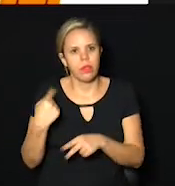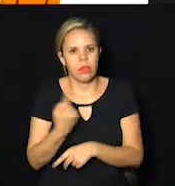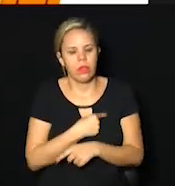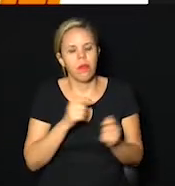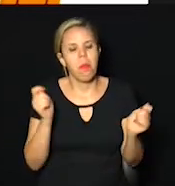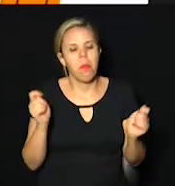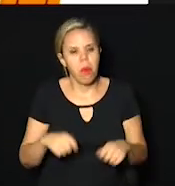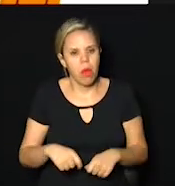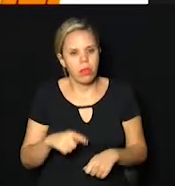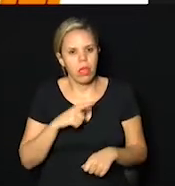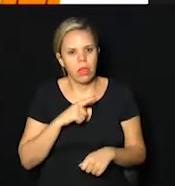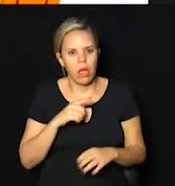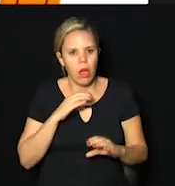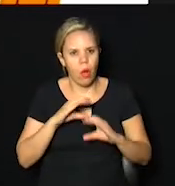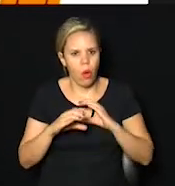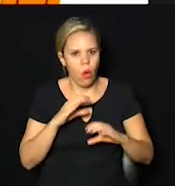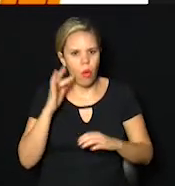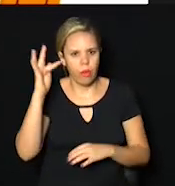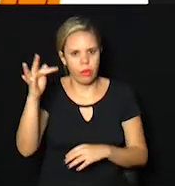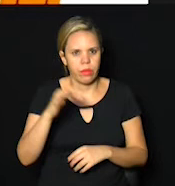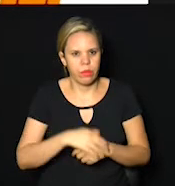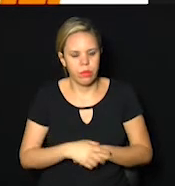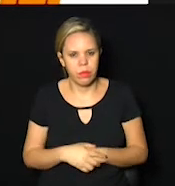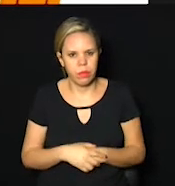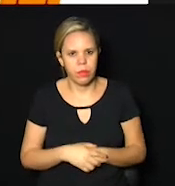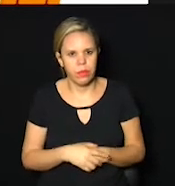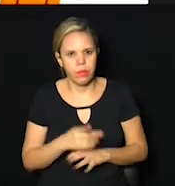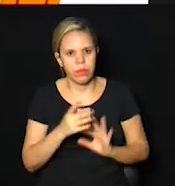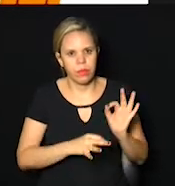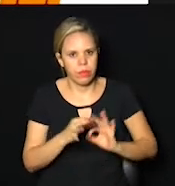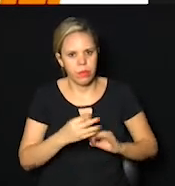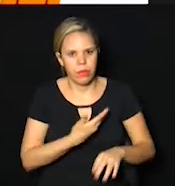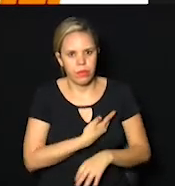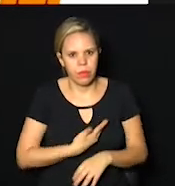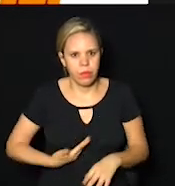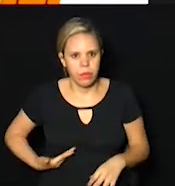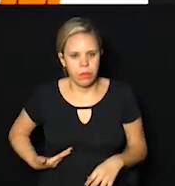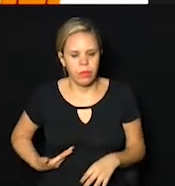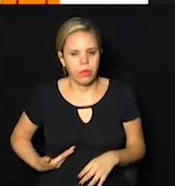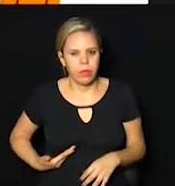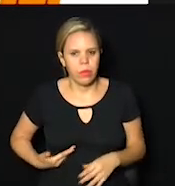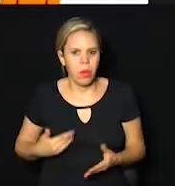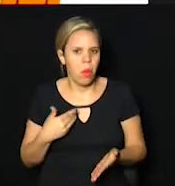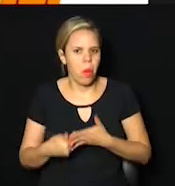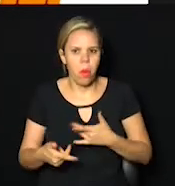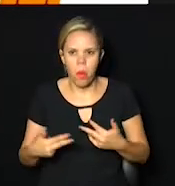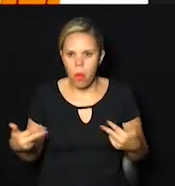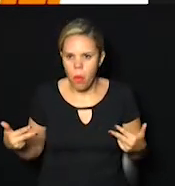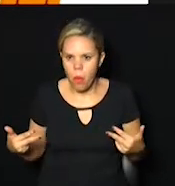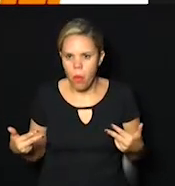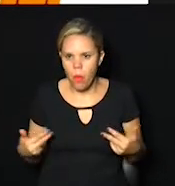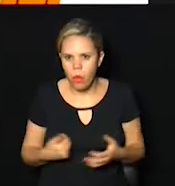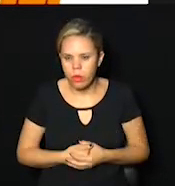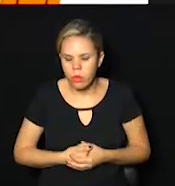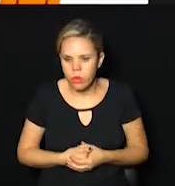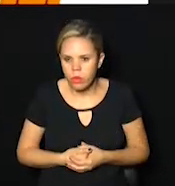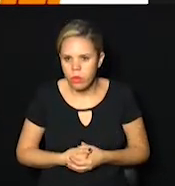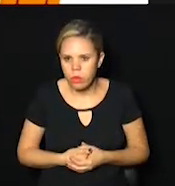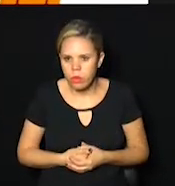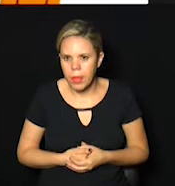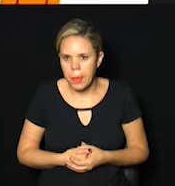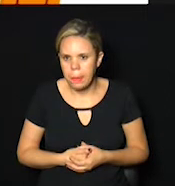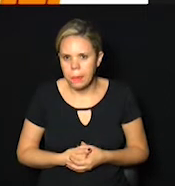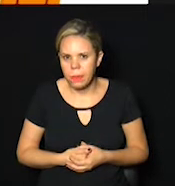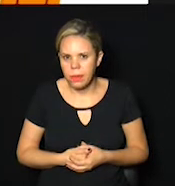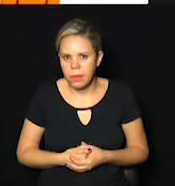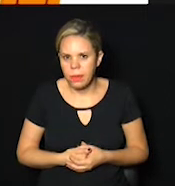ser porta-voz de futuro. Quando a gente fala de plano de governo, quando a gente fala de qualquer desses tipos de, e aí eu vou